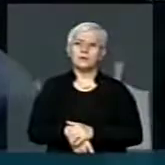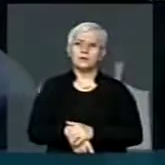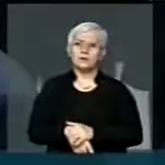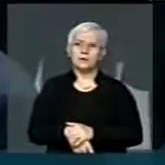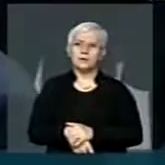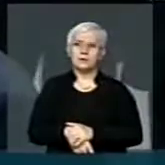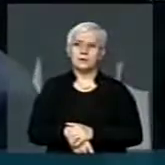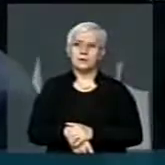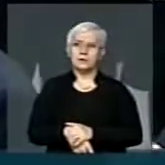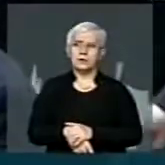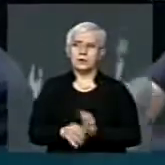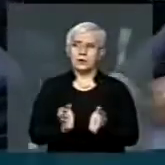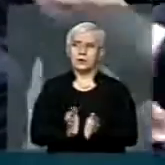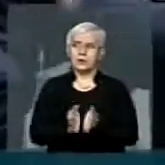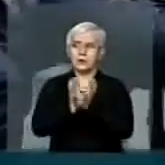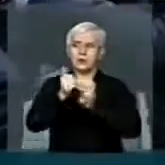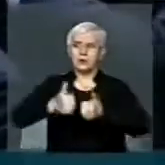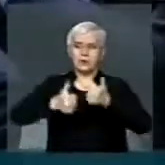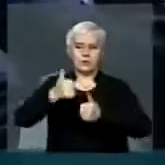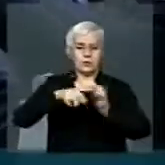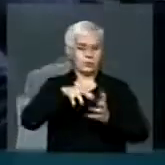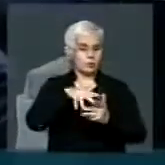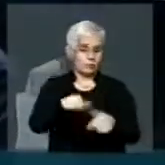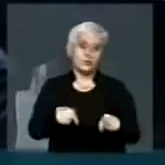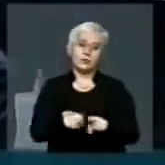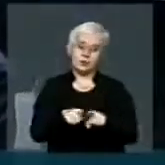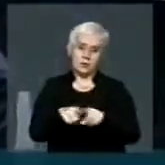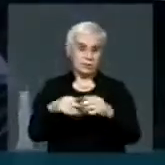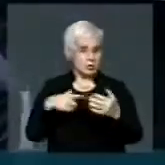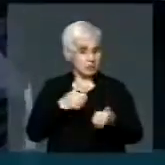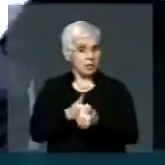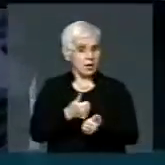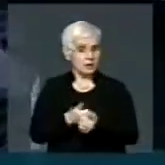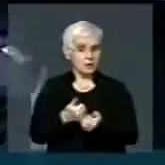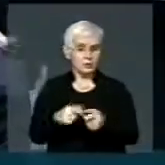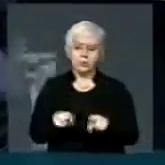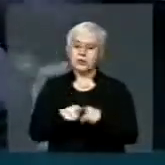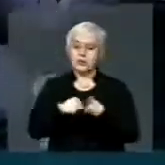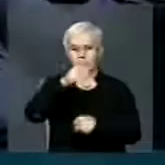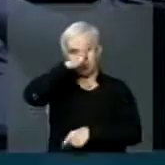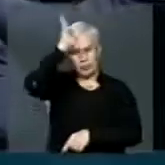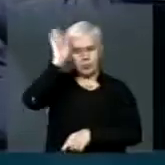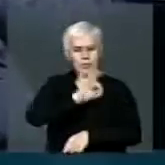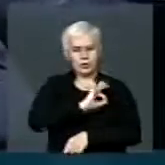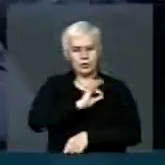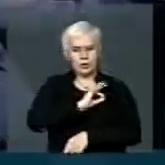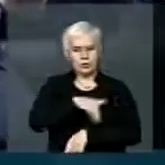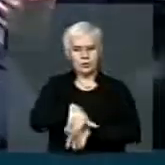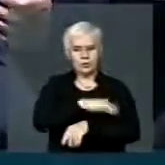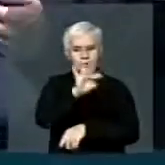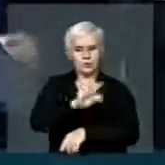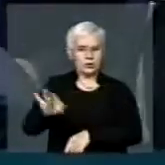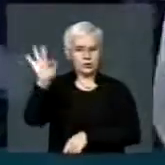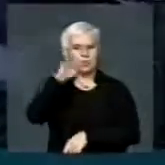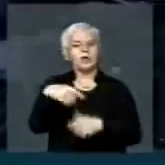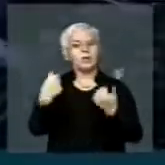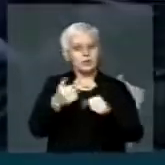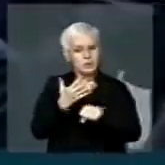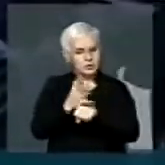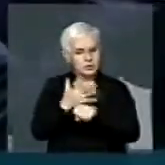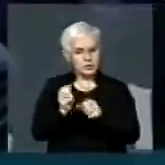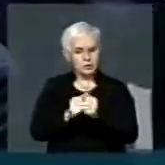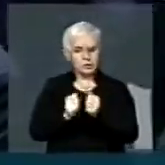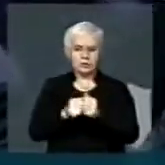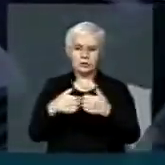tem a Olimpíada. Mas além disso, bombeiro e policial rodoviário federal, deputada Maurício Teixeira,